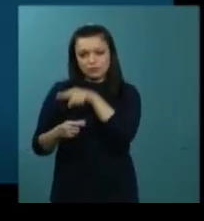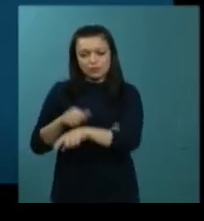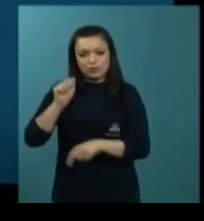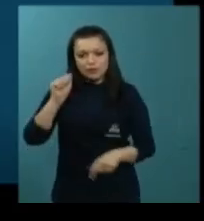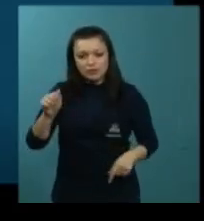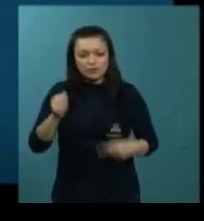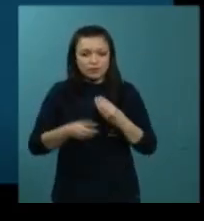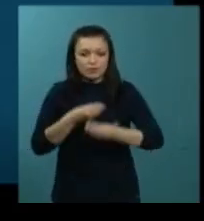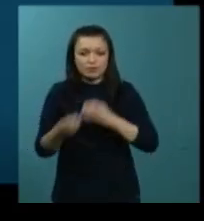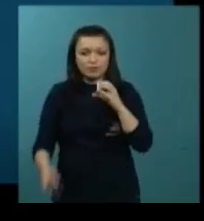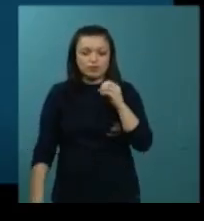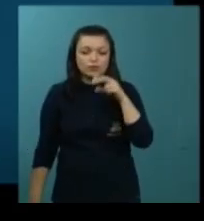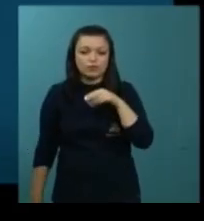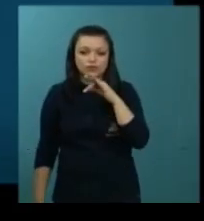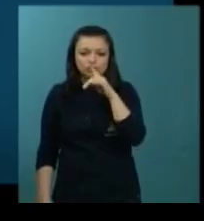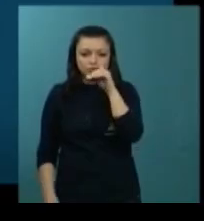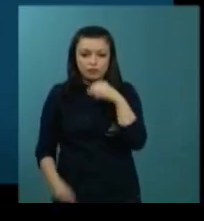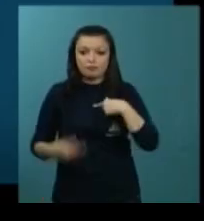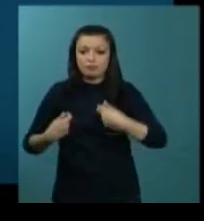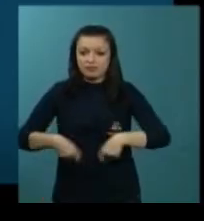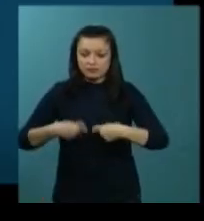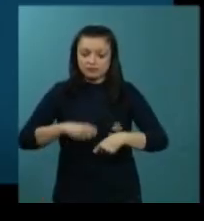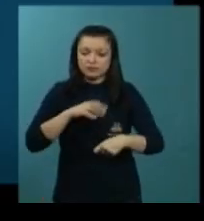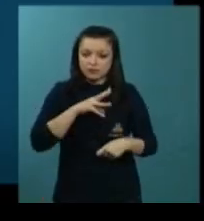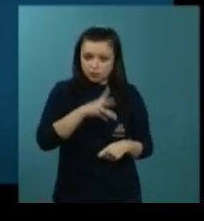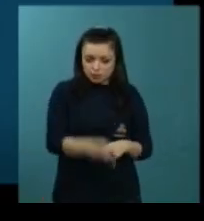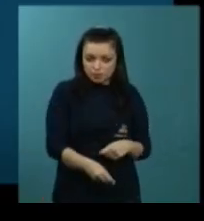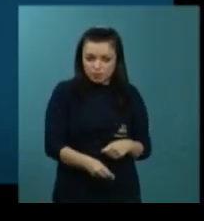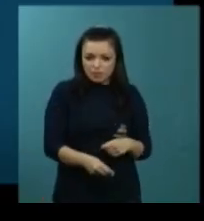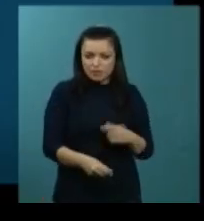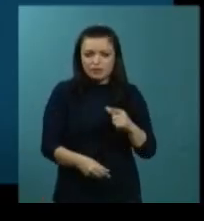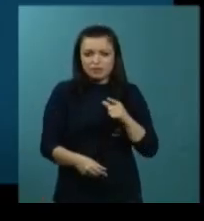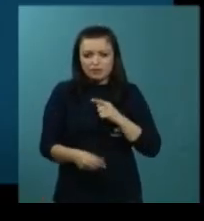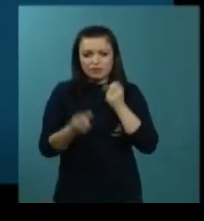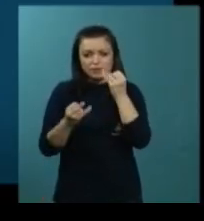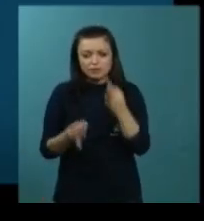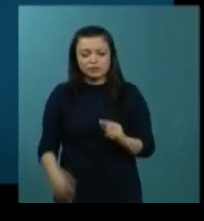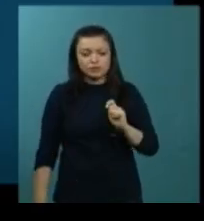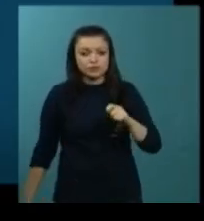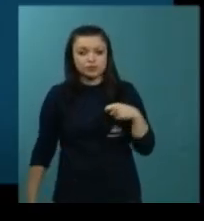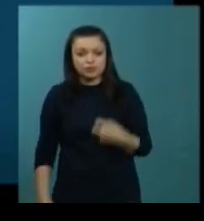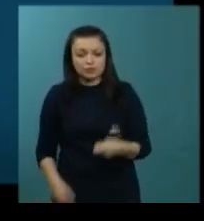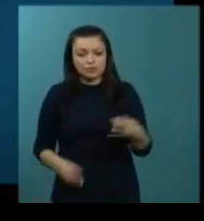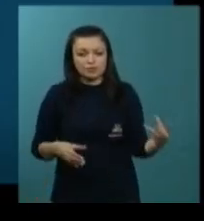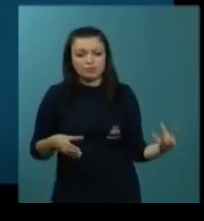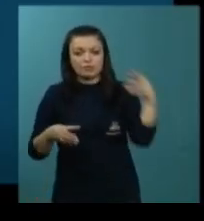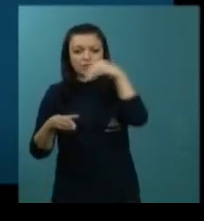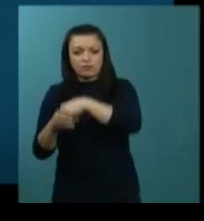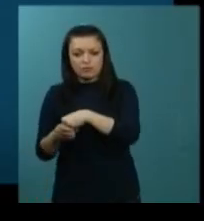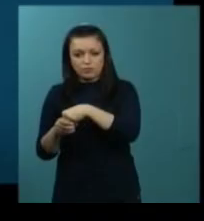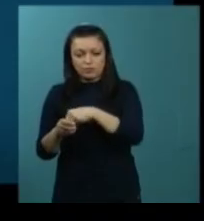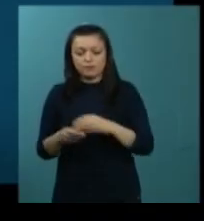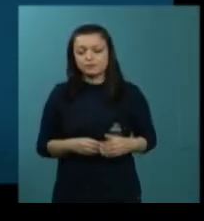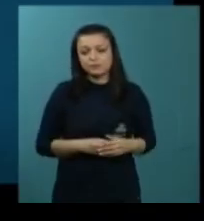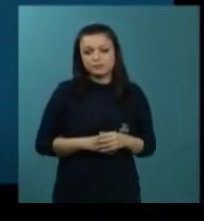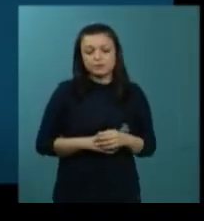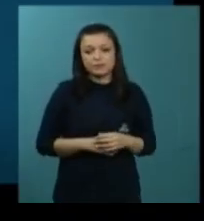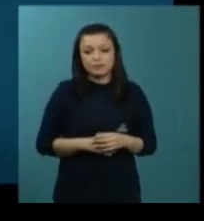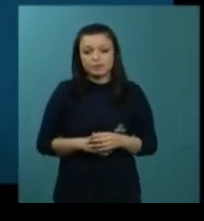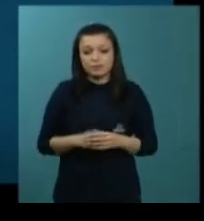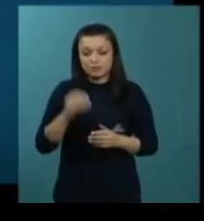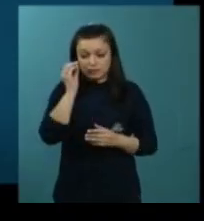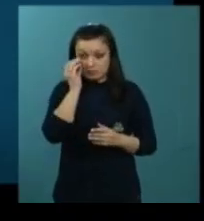os seus subconjuntos, nós temos a relação de inclusão, que